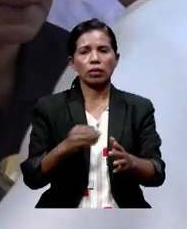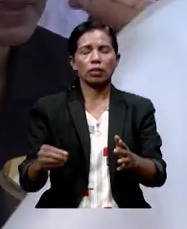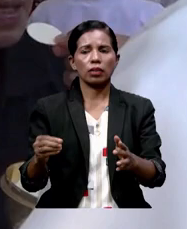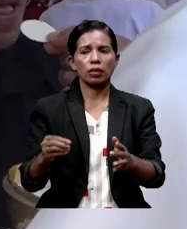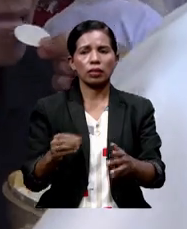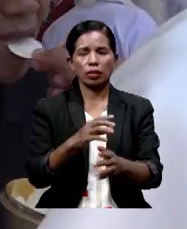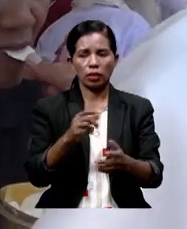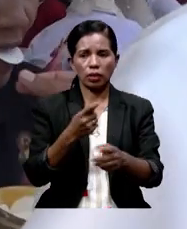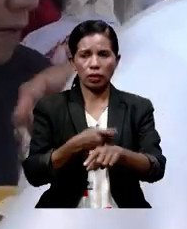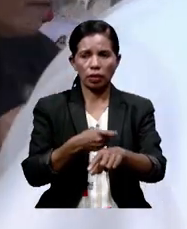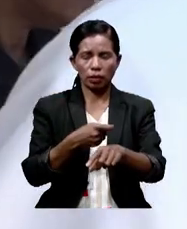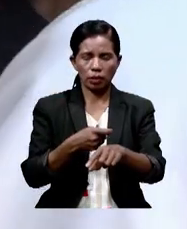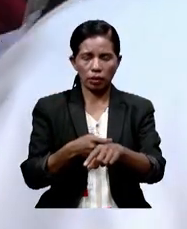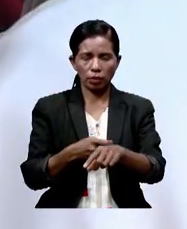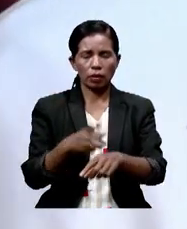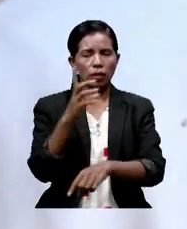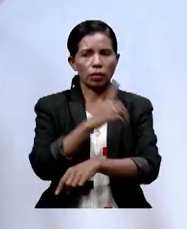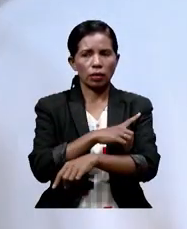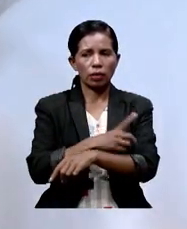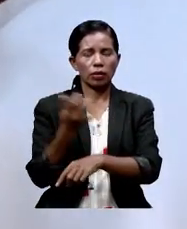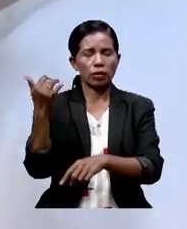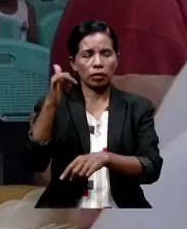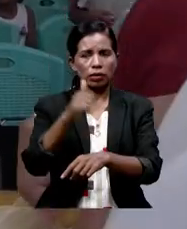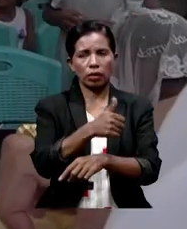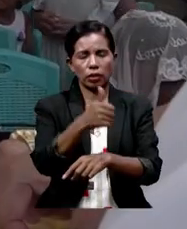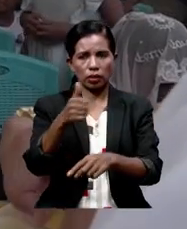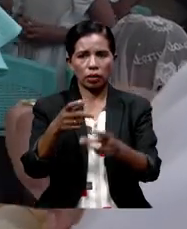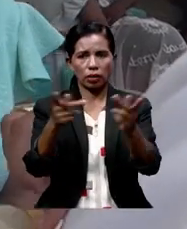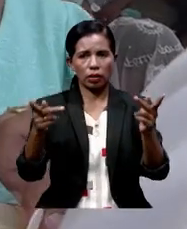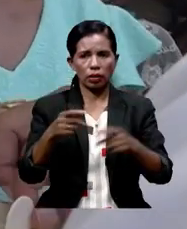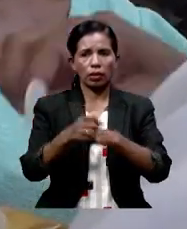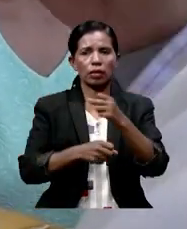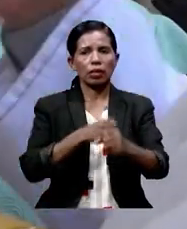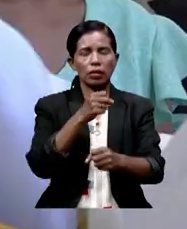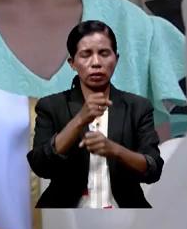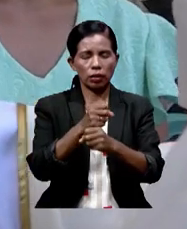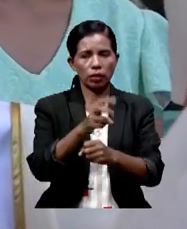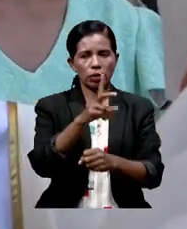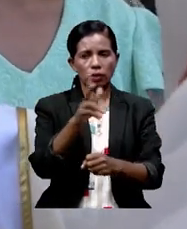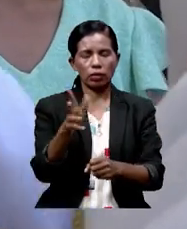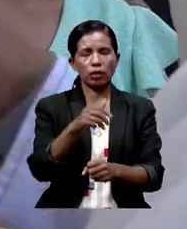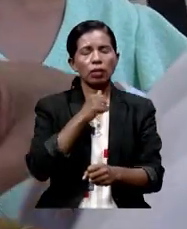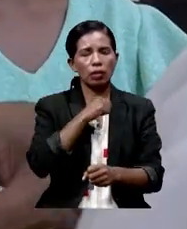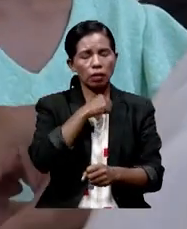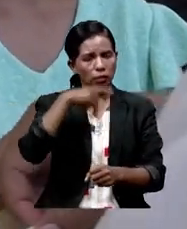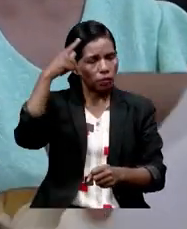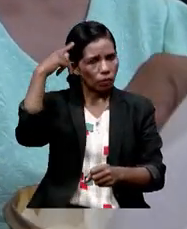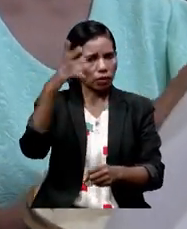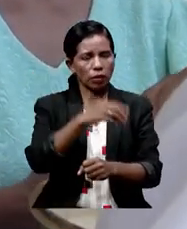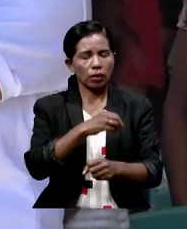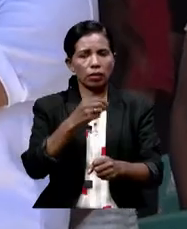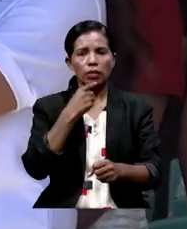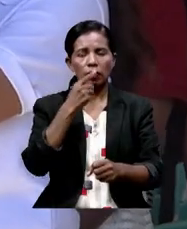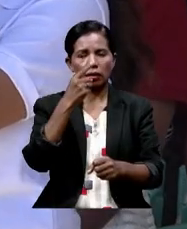tempo Páscoa, no mos, lororon, e a Ciro, e a Ida, e a Fátima. E a Tina Rihun Rua, Papa João Paulo II, decreta